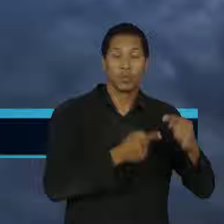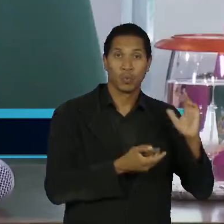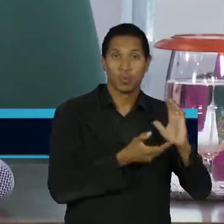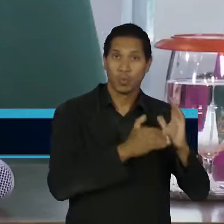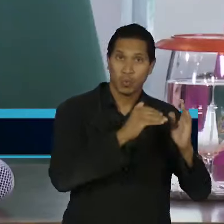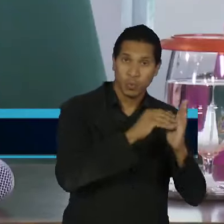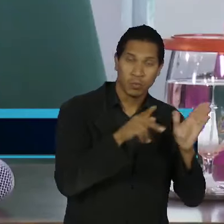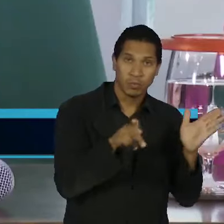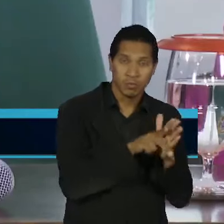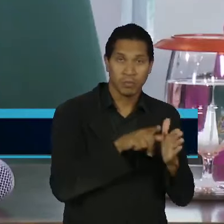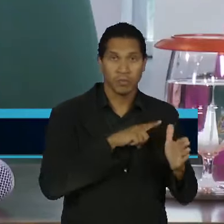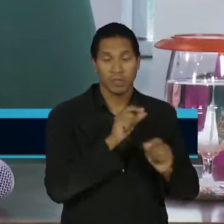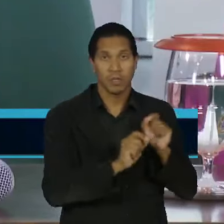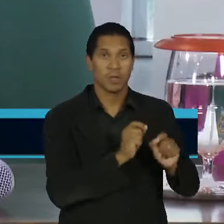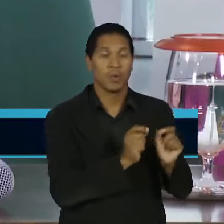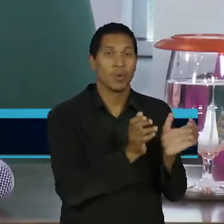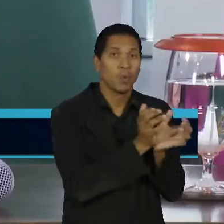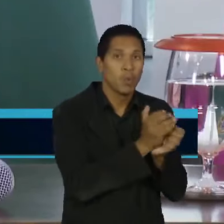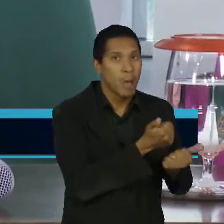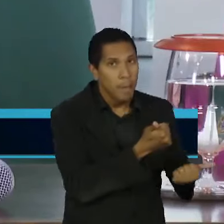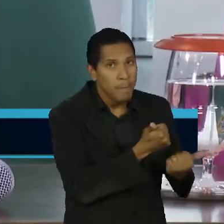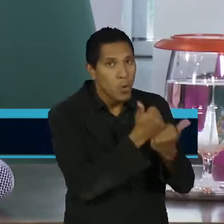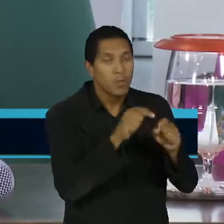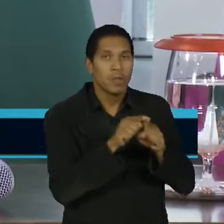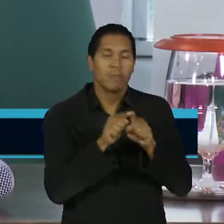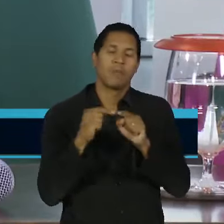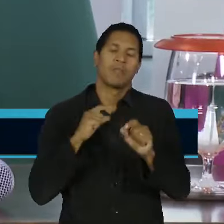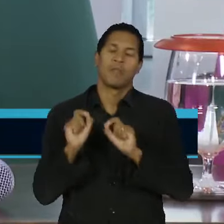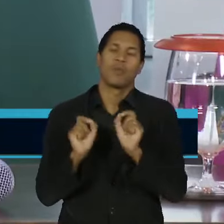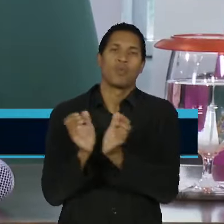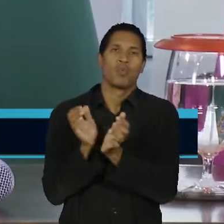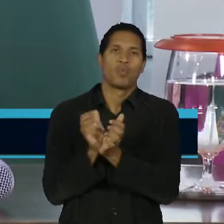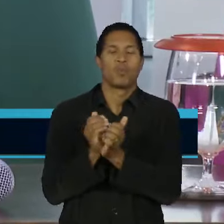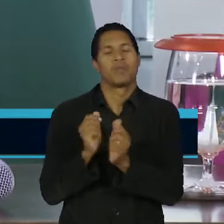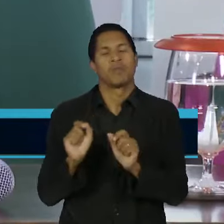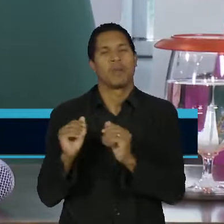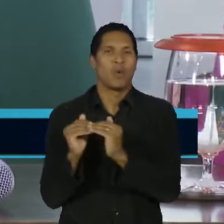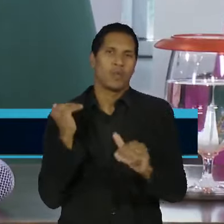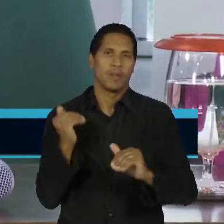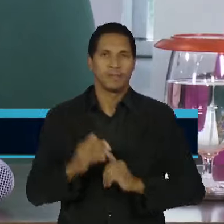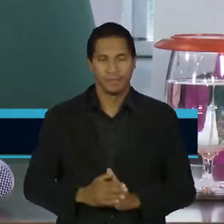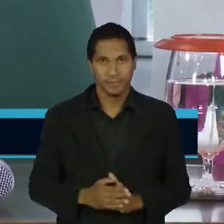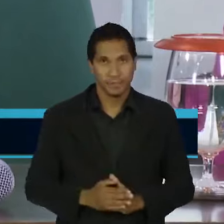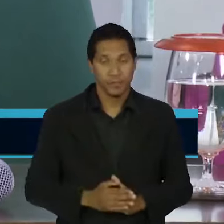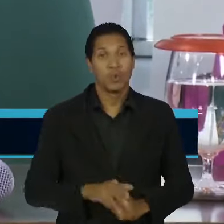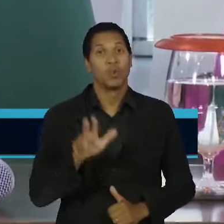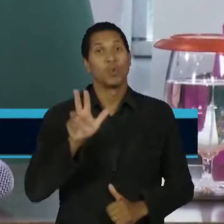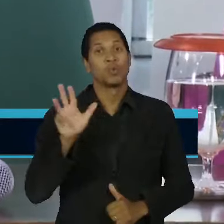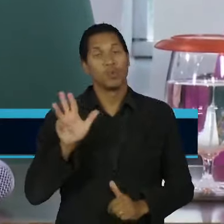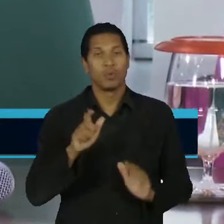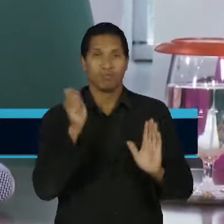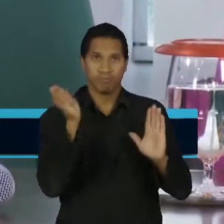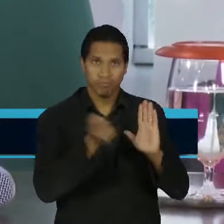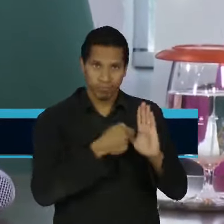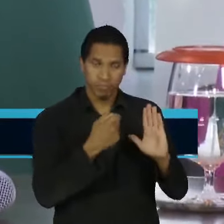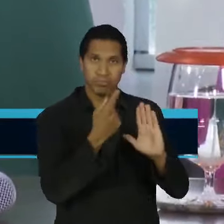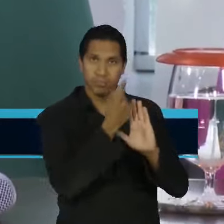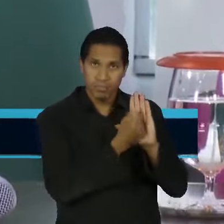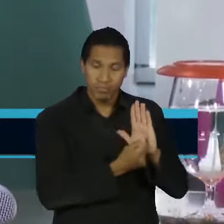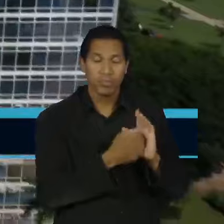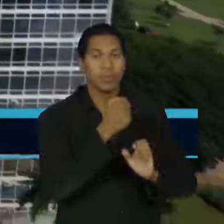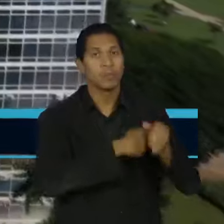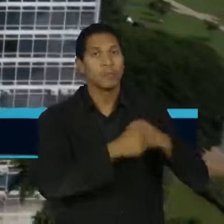aliada. Lula sancionou nesta segunda-feira a Lei Orçamentária Anual, aprovada pelo Congresso no fim